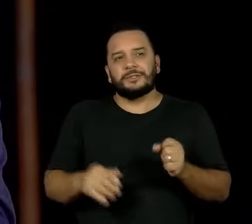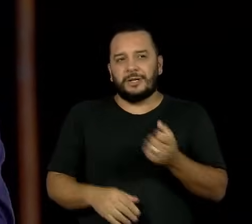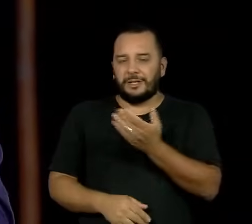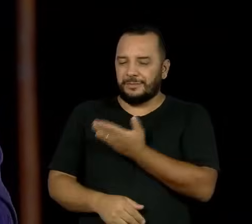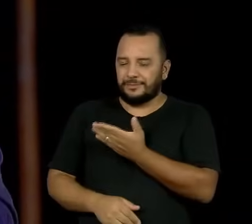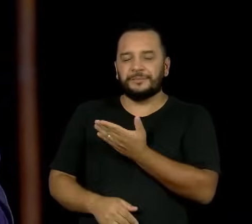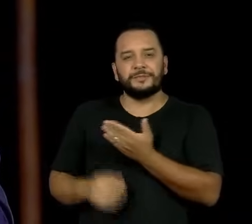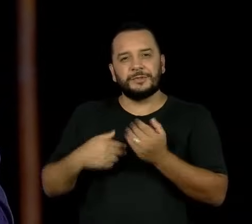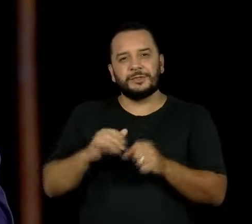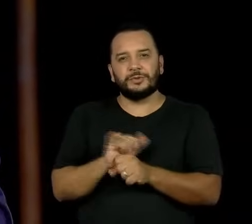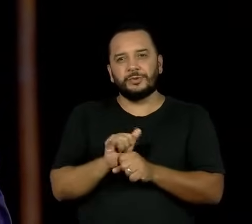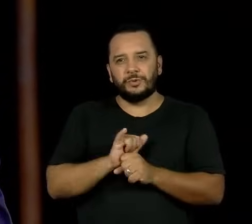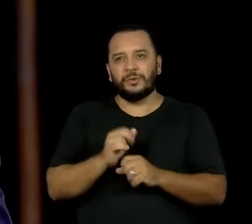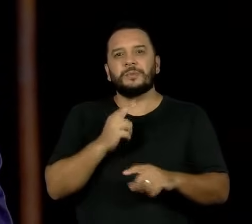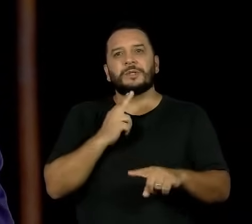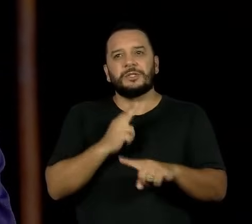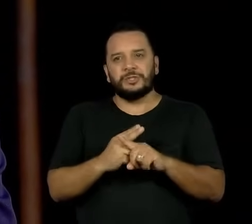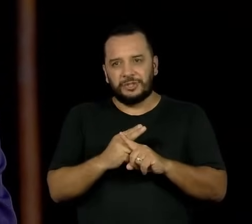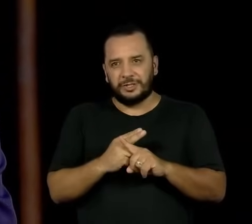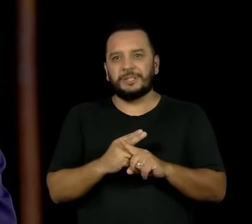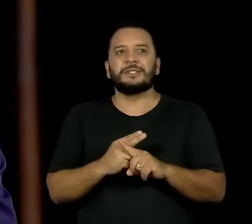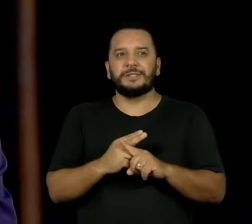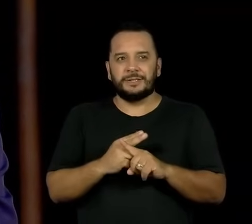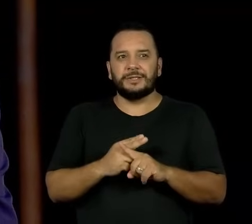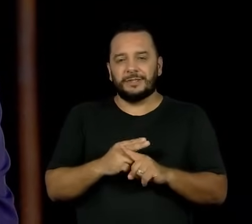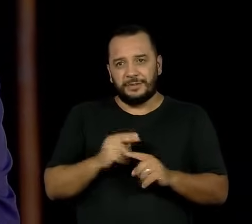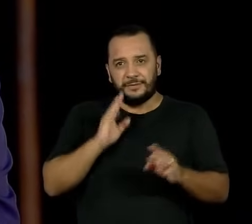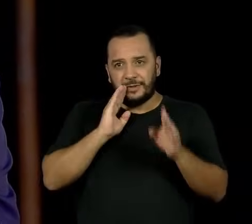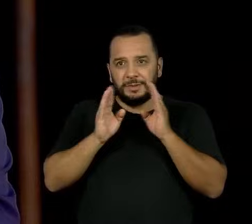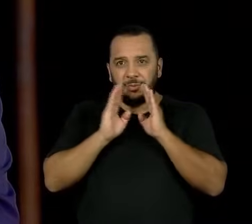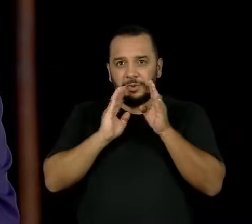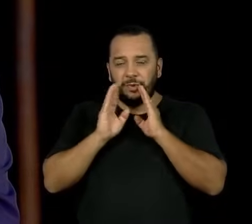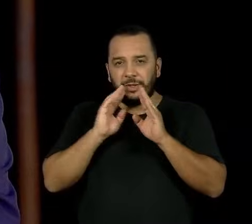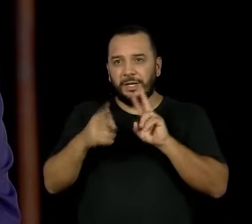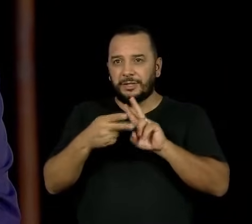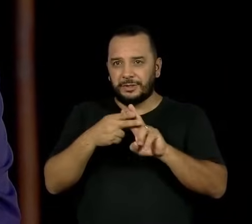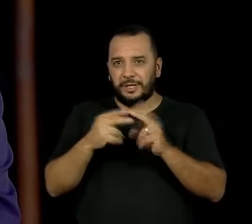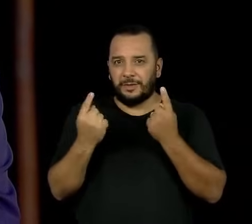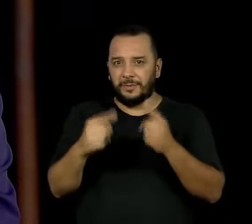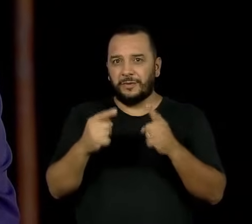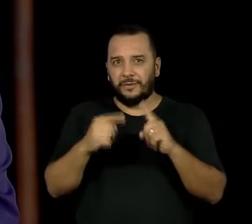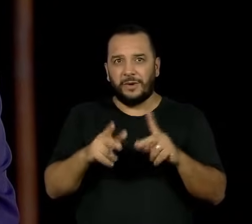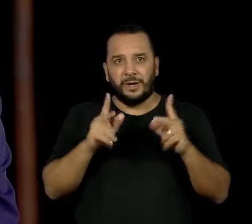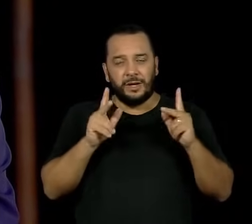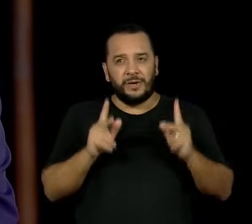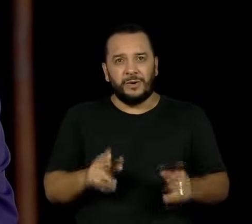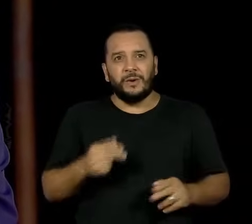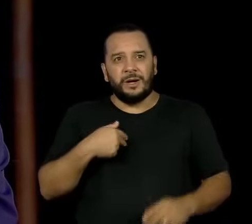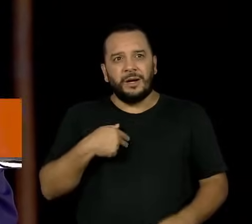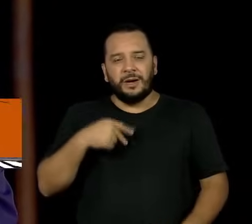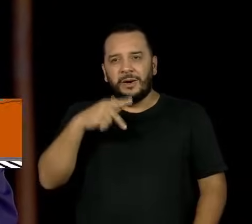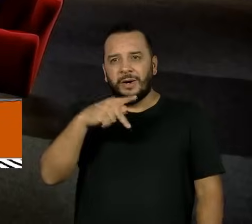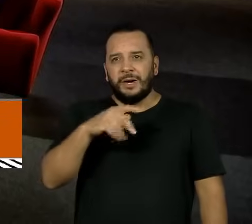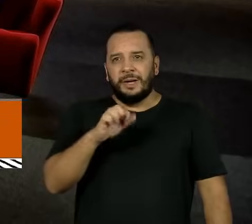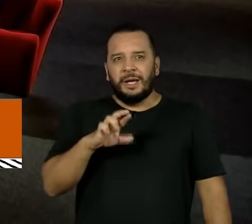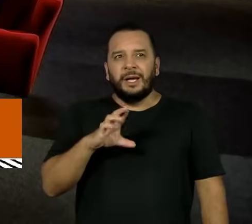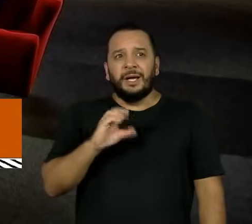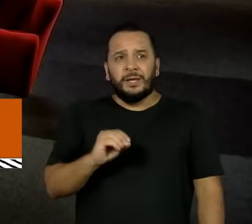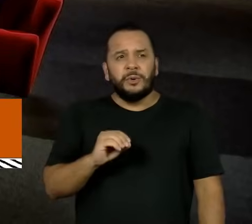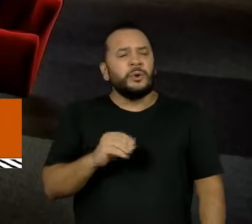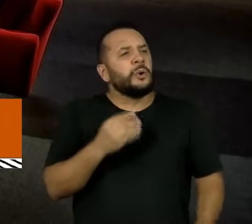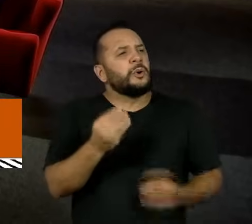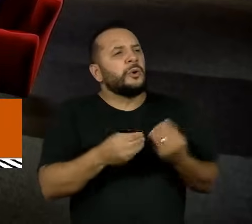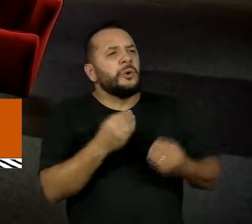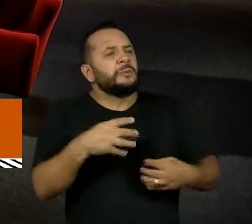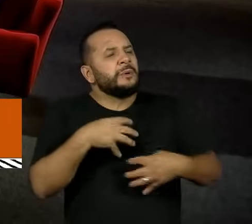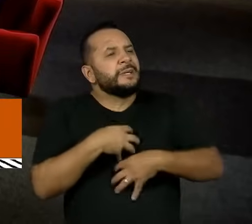X, YouTube, Facebook com a hashtag Provoca. Como fez aqui o Pedro Cristo, como sensibilizar